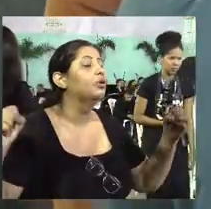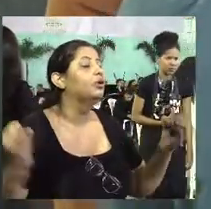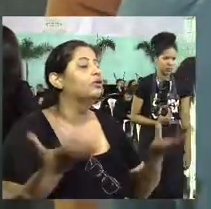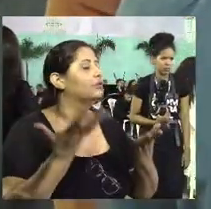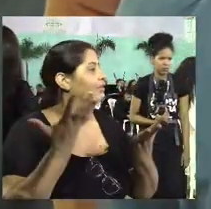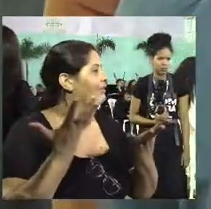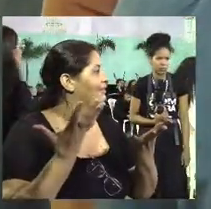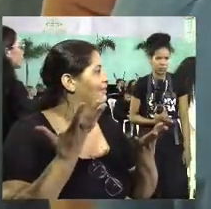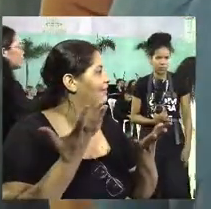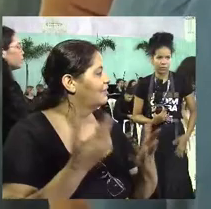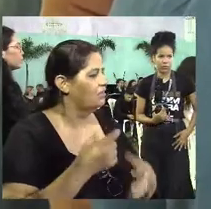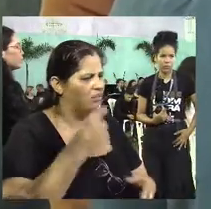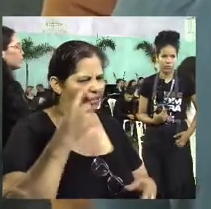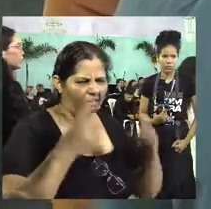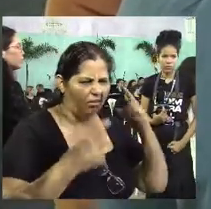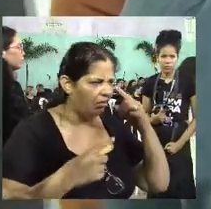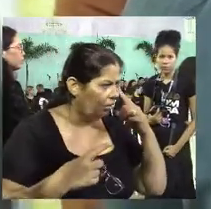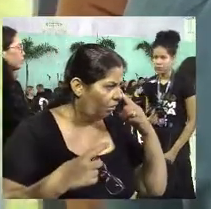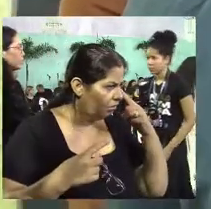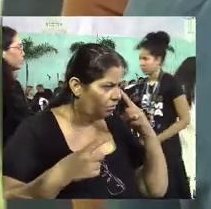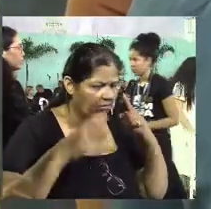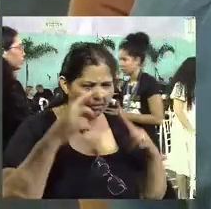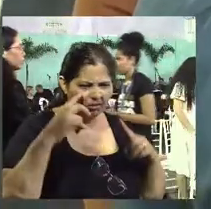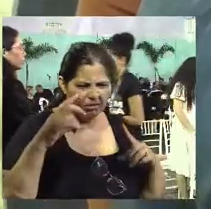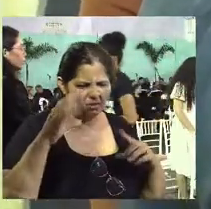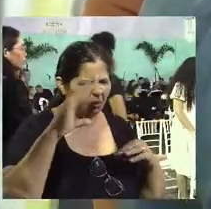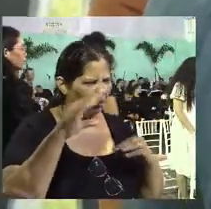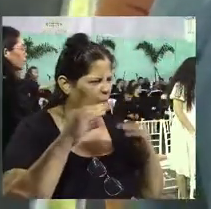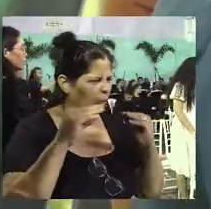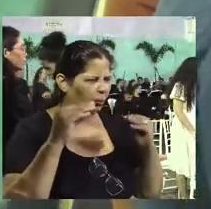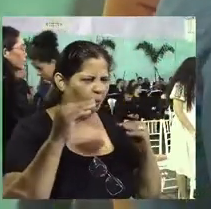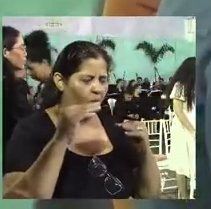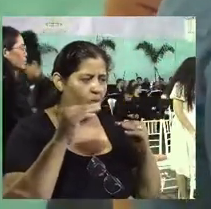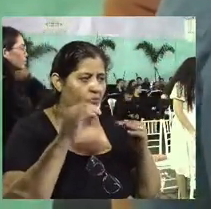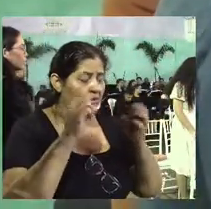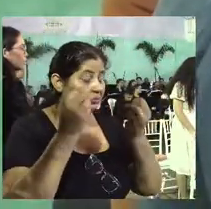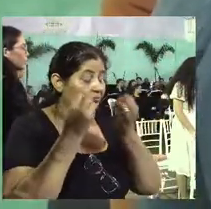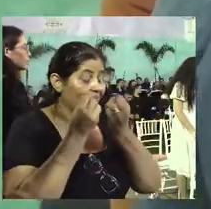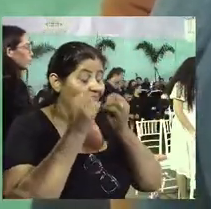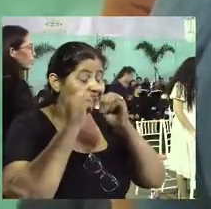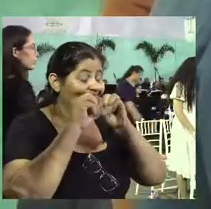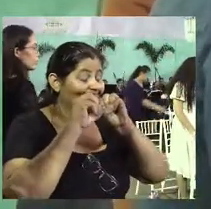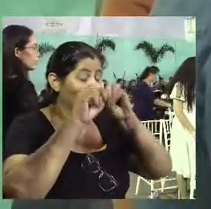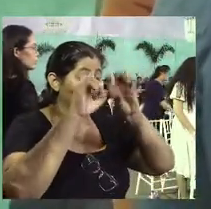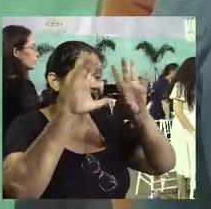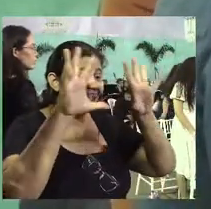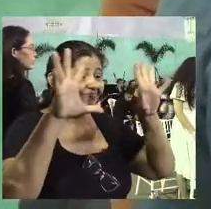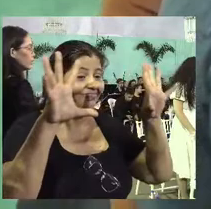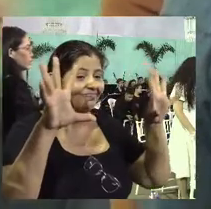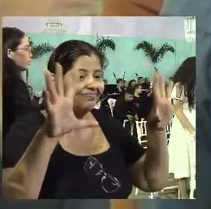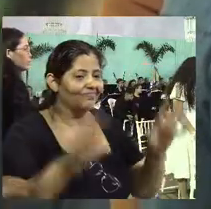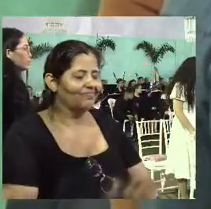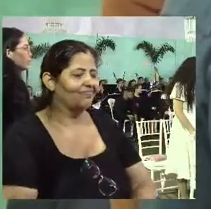essa aqui é chegar essa aqui tá embaçado agora qual é as duas esse aqui embaçado